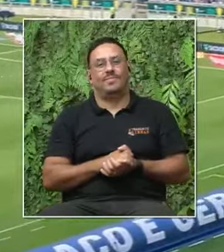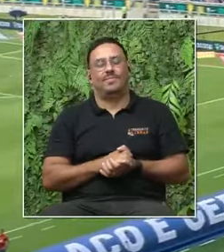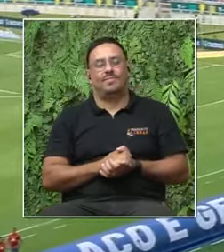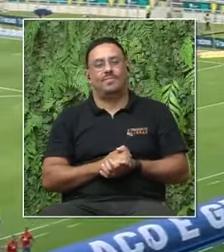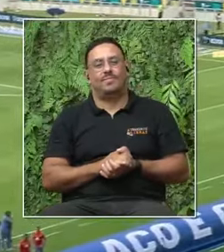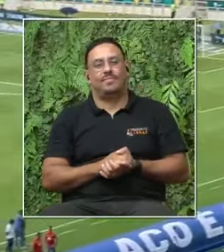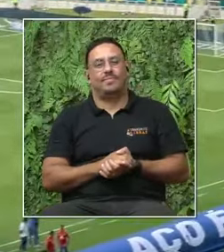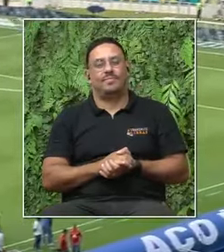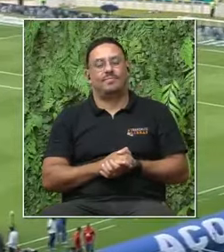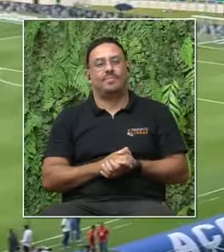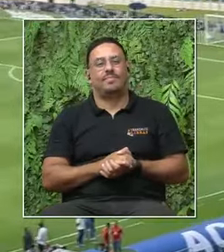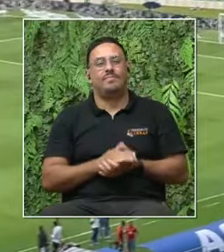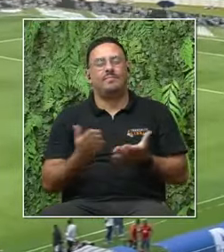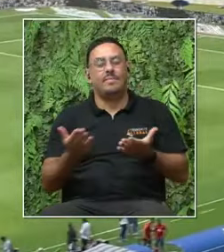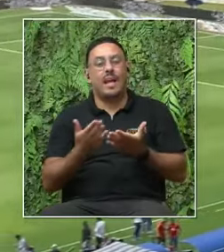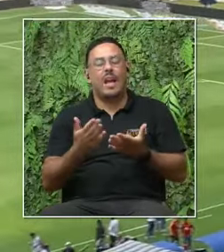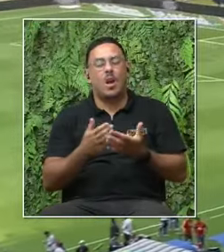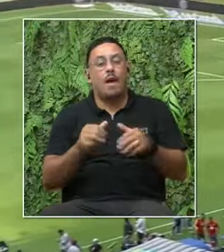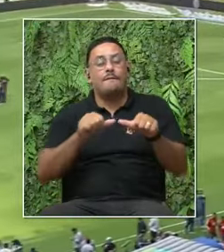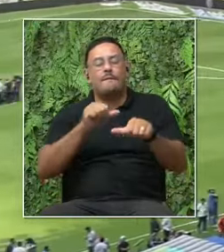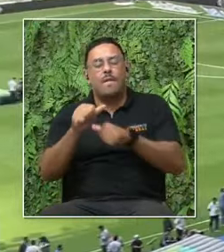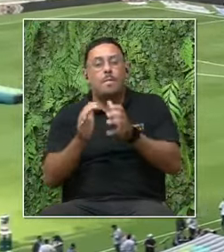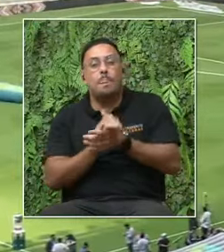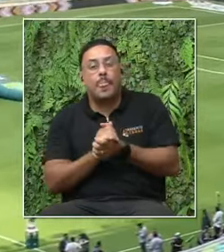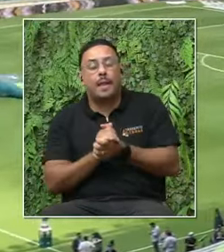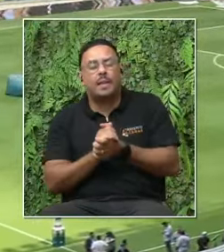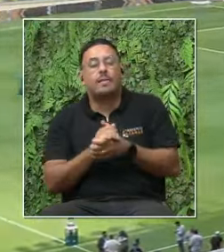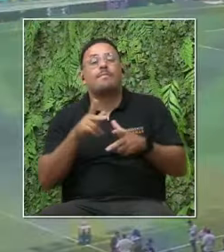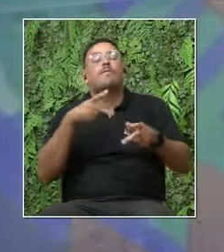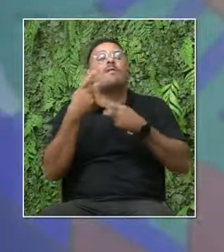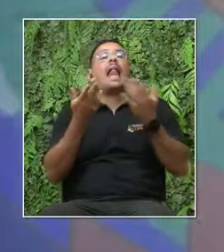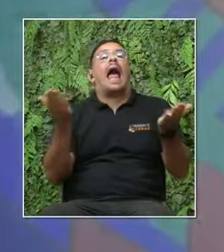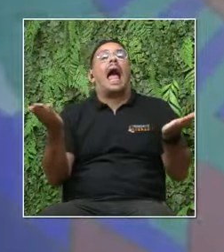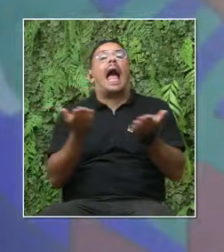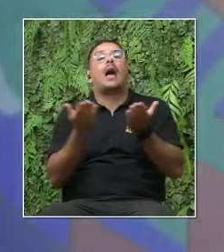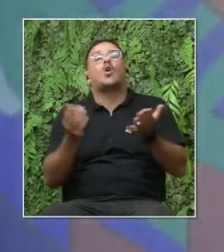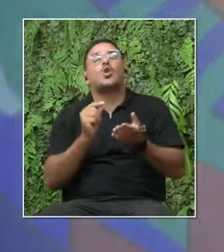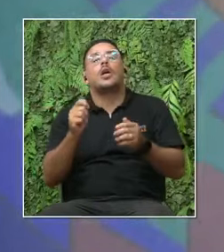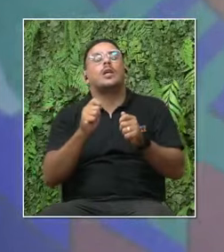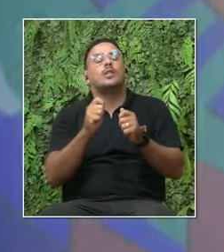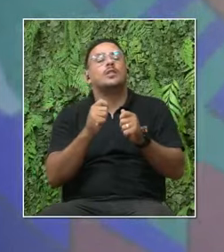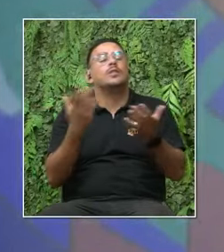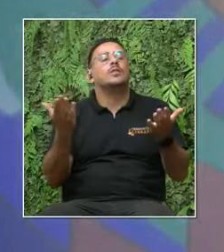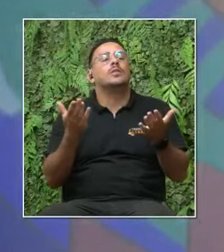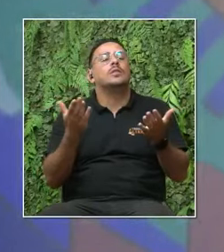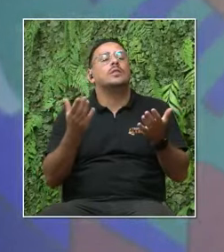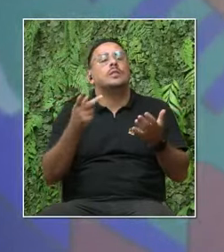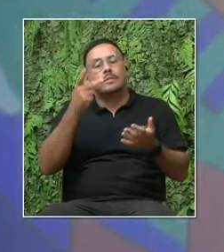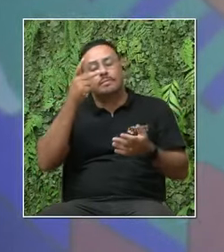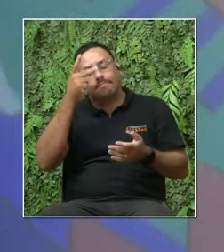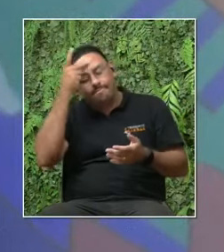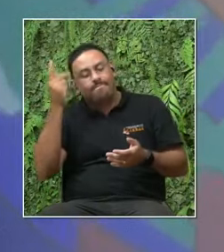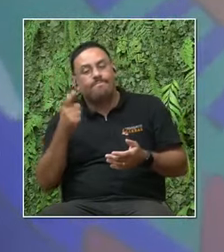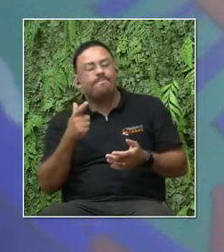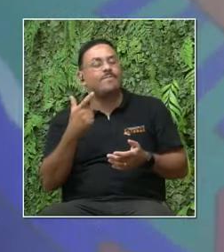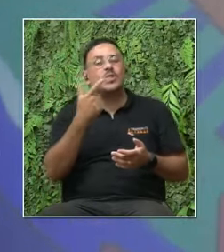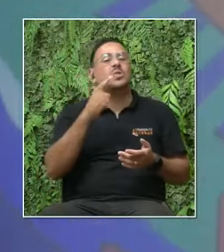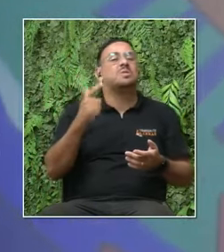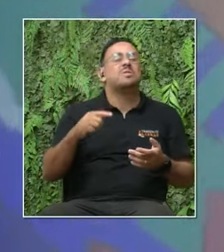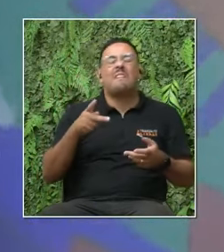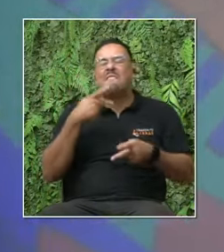Cruzeiro vamos mudar a ordem hoje vamos vamos falar agora com o comentarista o cara que não tem